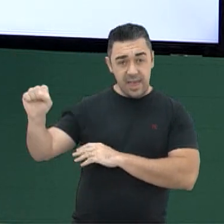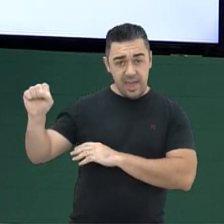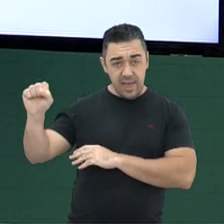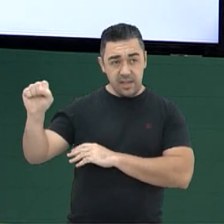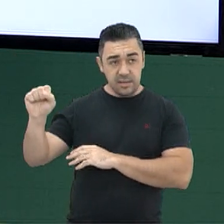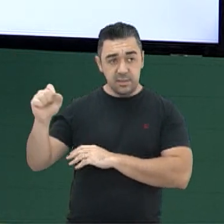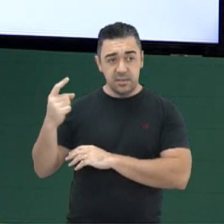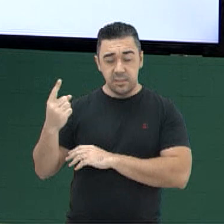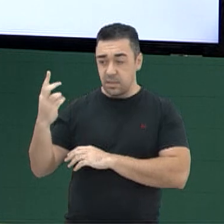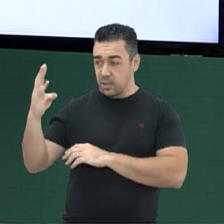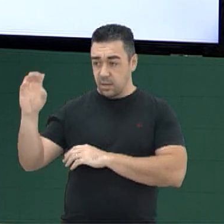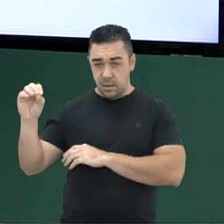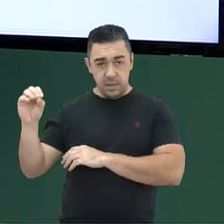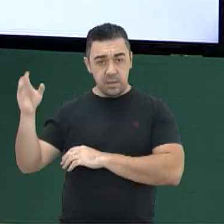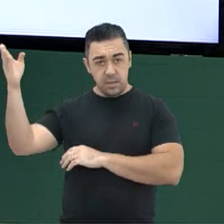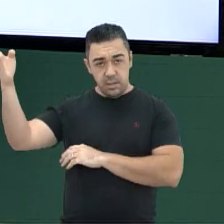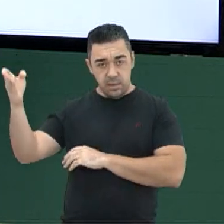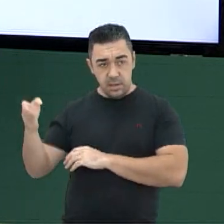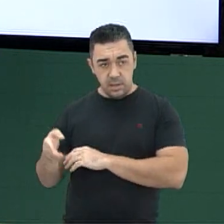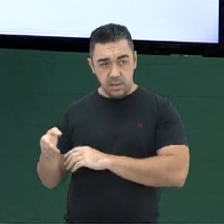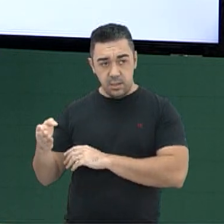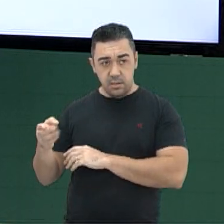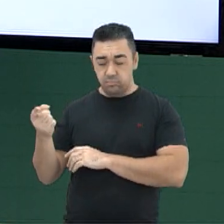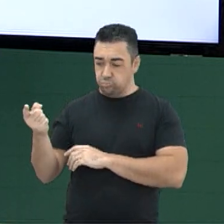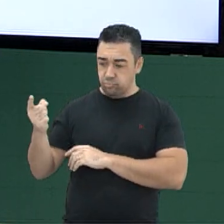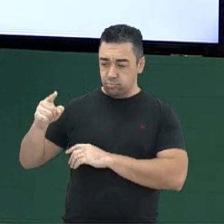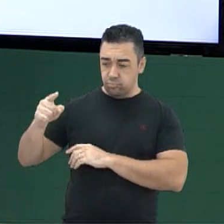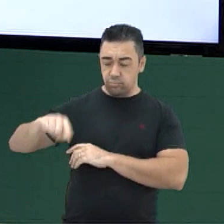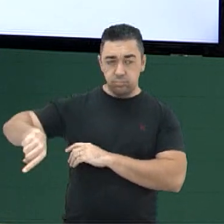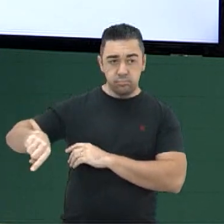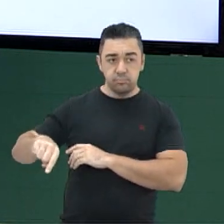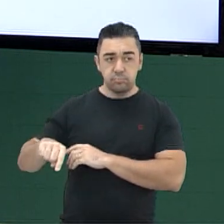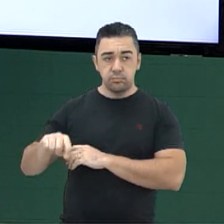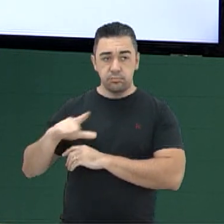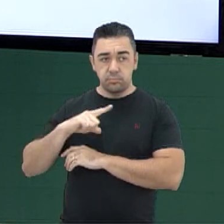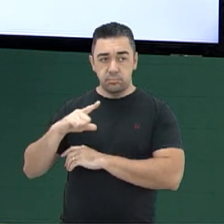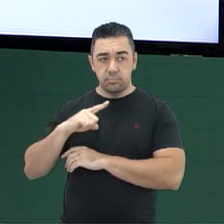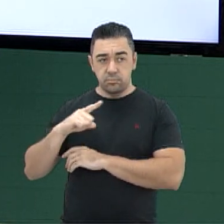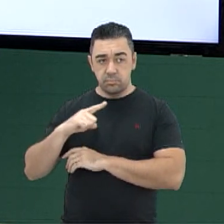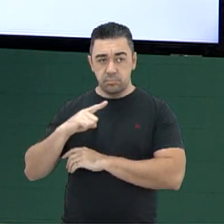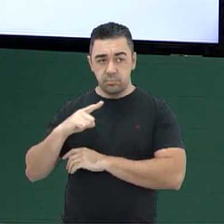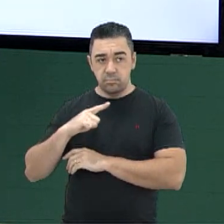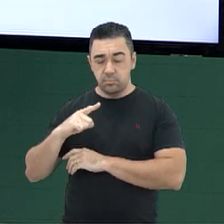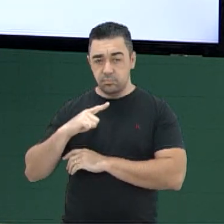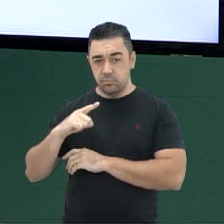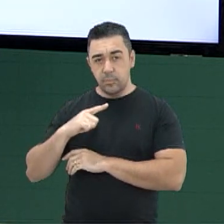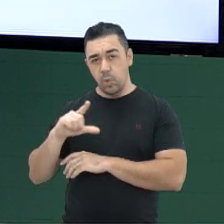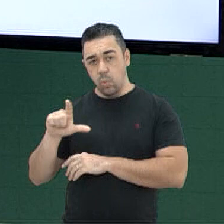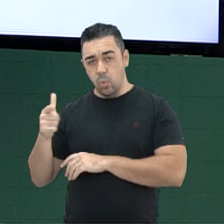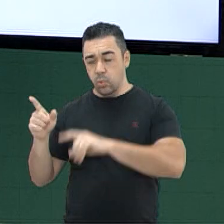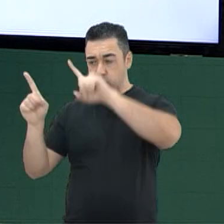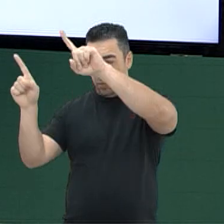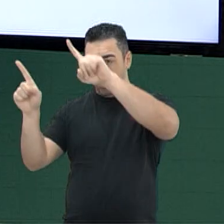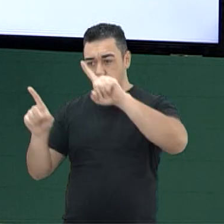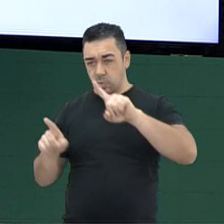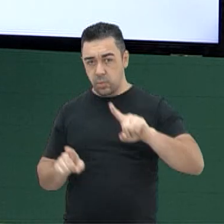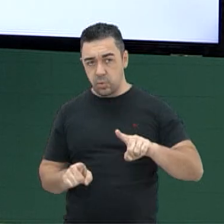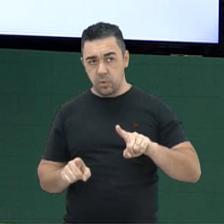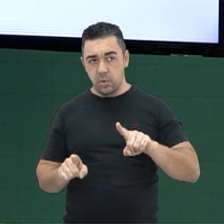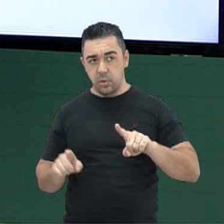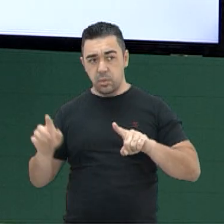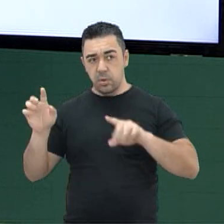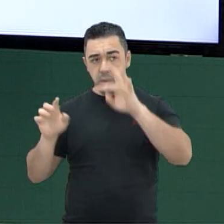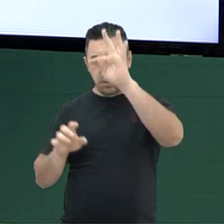foi traçada no vértice desse triângulo, paralelo à outra